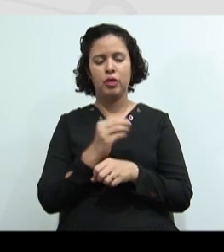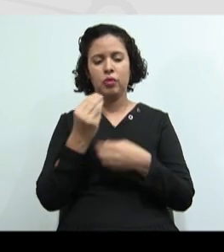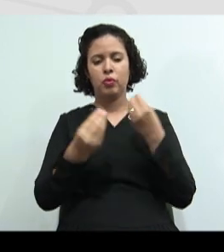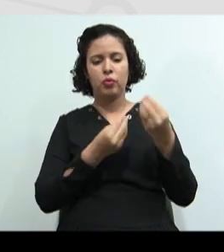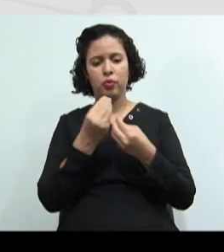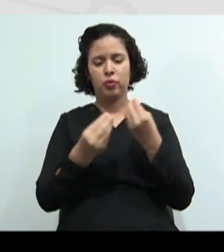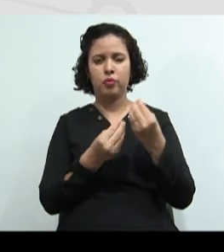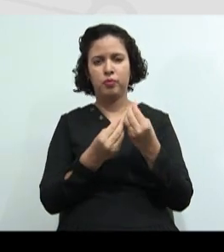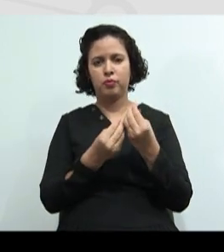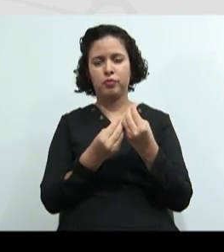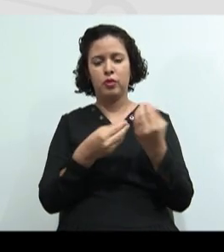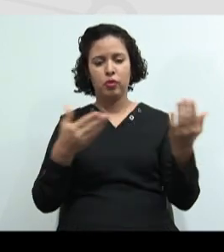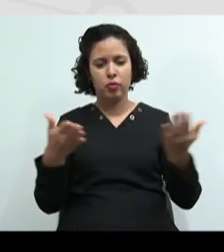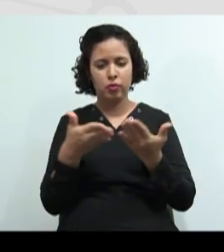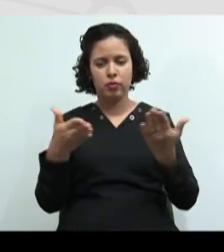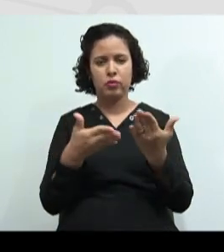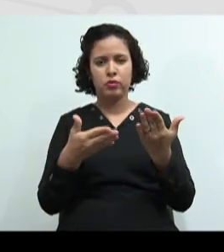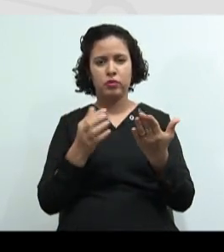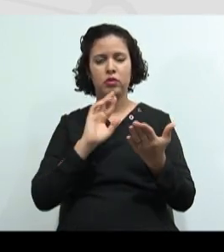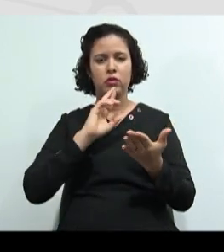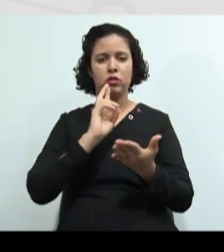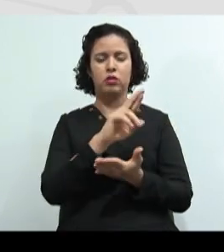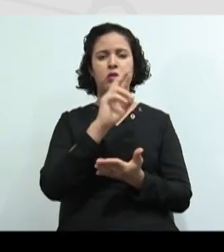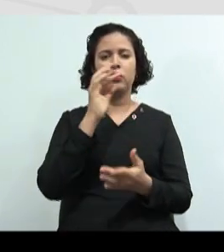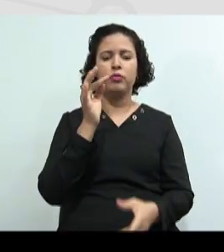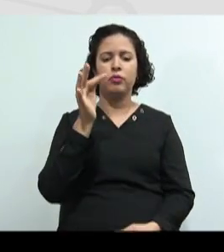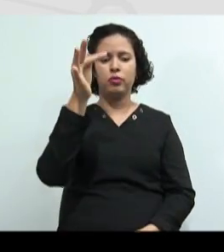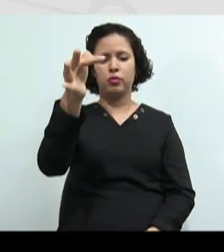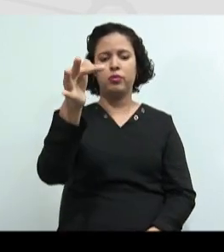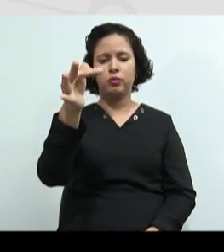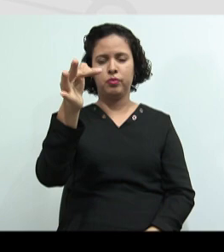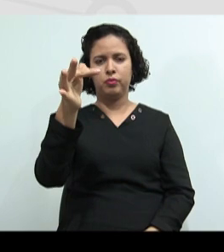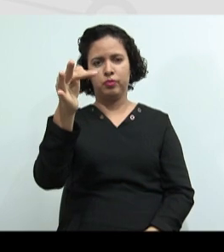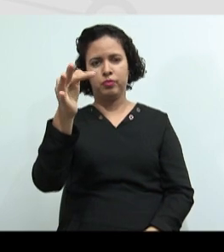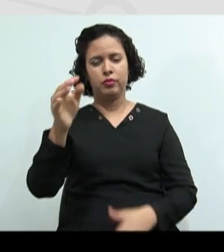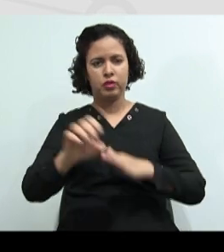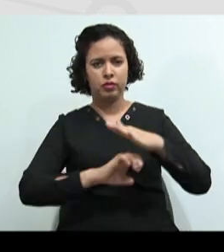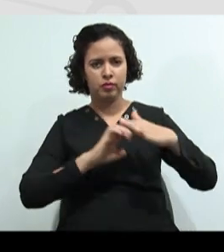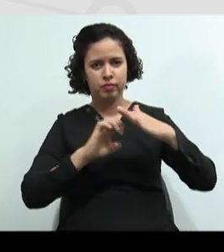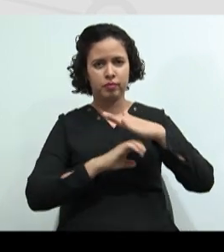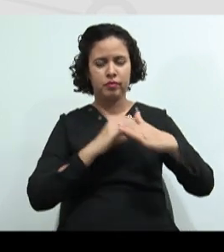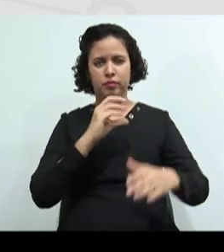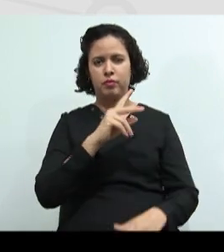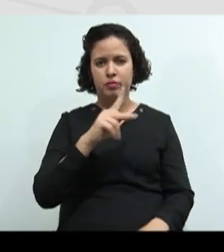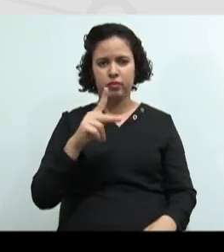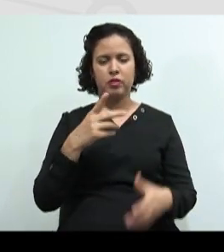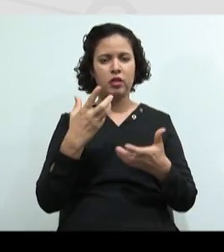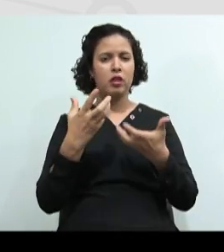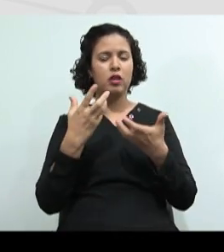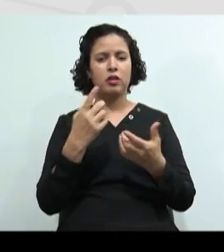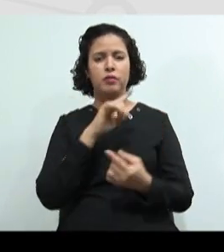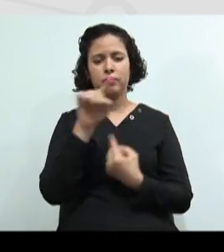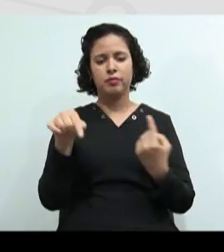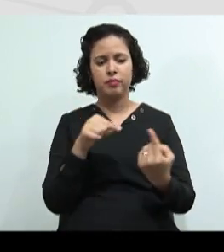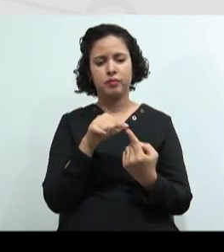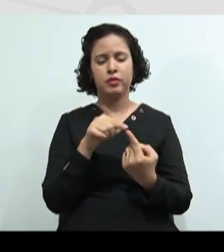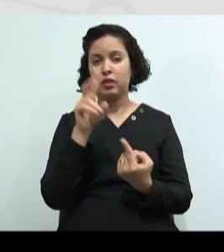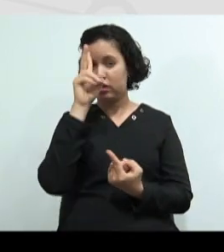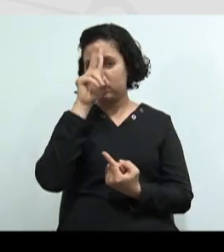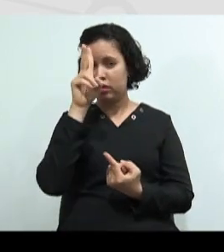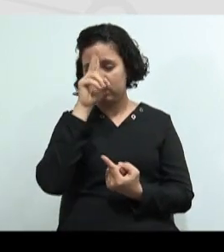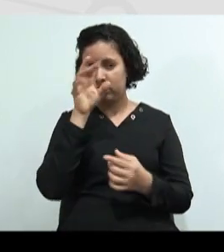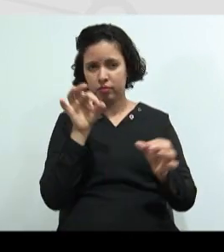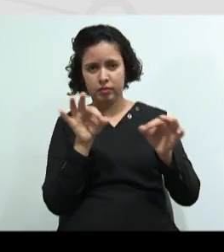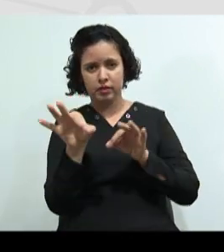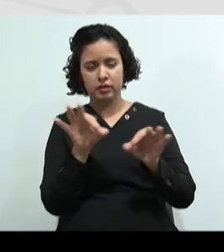resultado futuro que a organização pretende atingir. E isso lembra muito bem o quê? O planejamento. Um